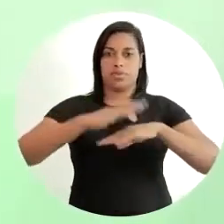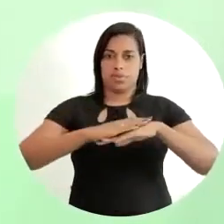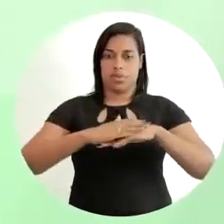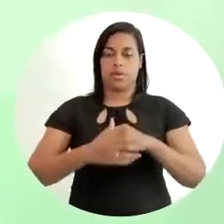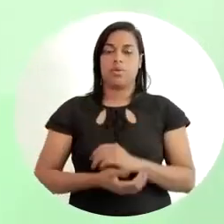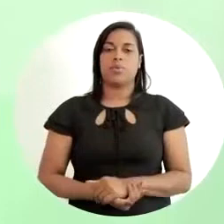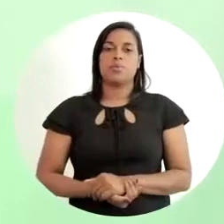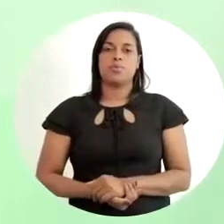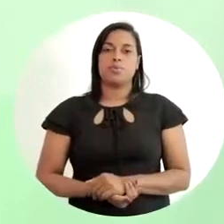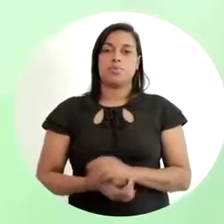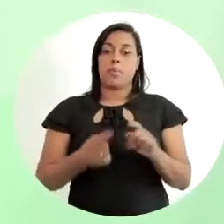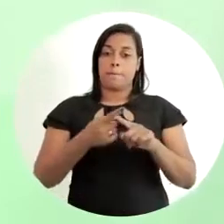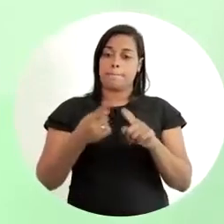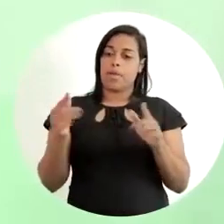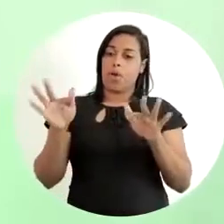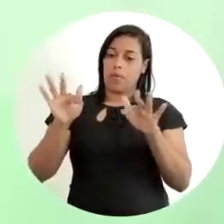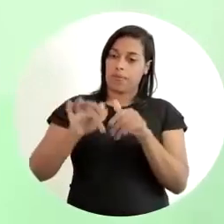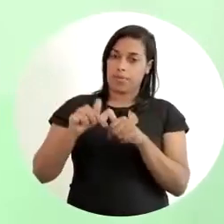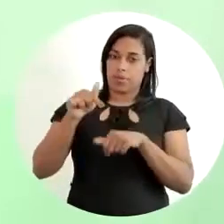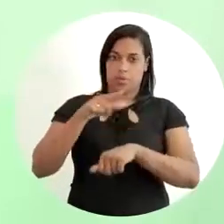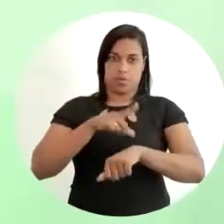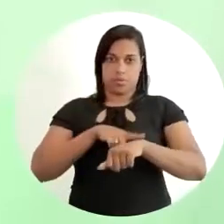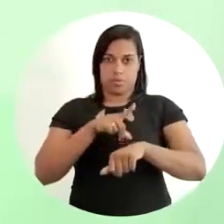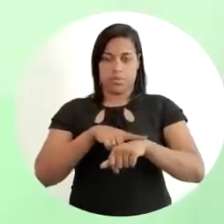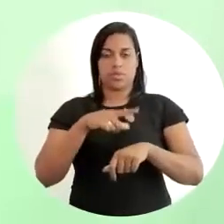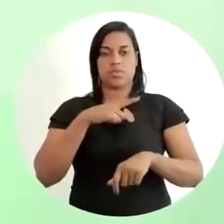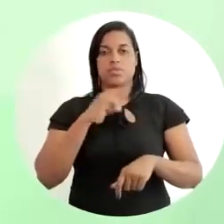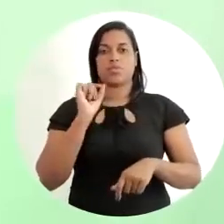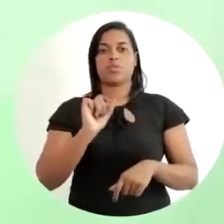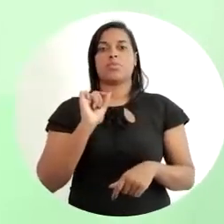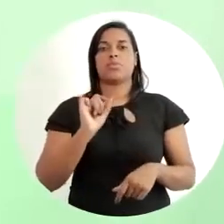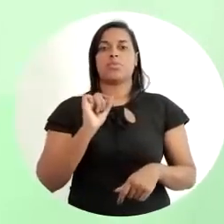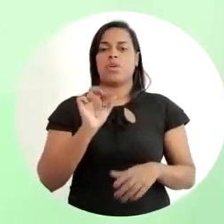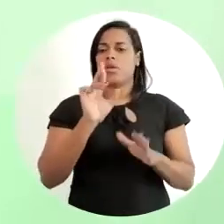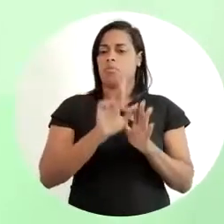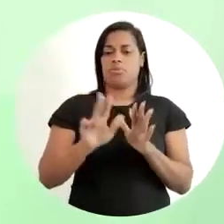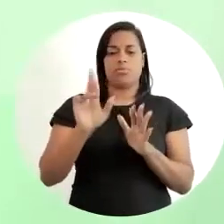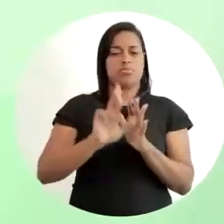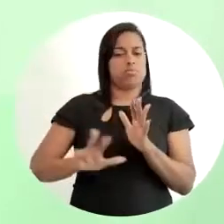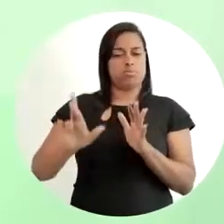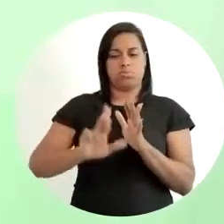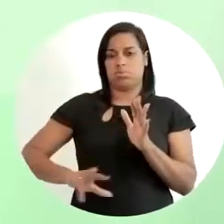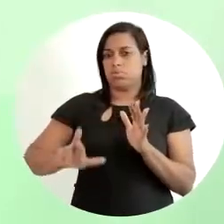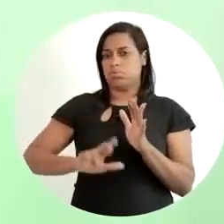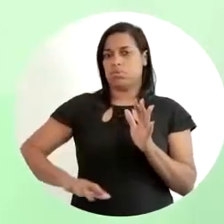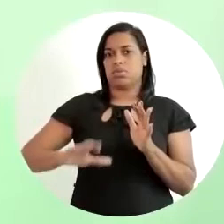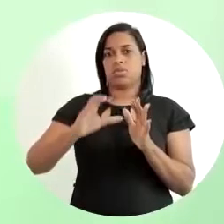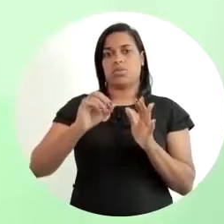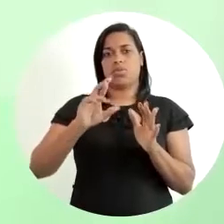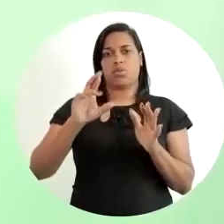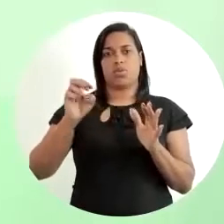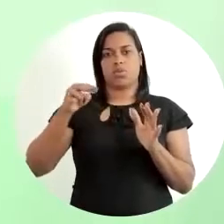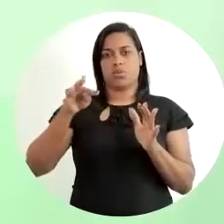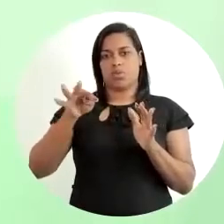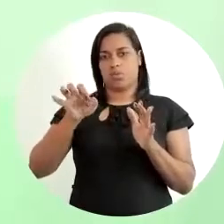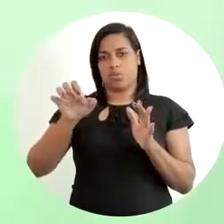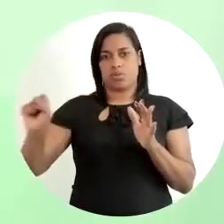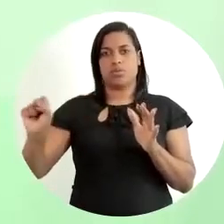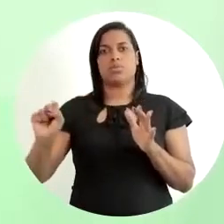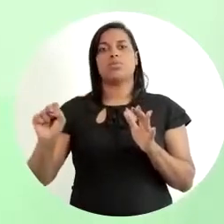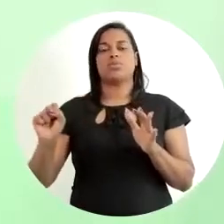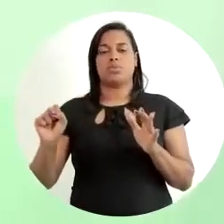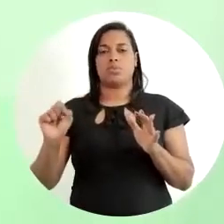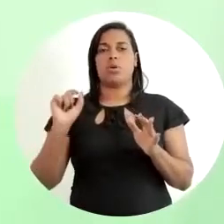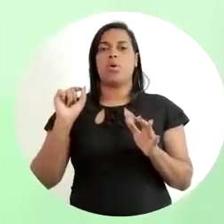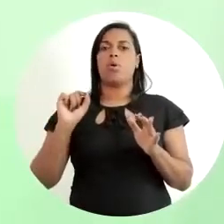profissional. Mas ao fim desse período, nós temos uma série de correntes que nós